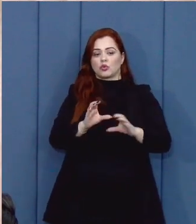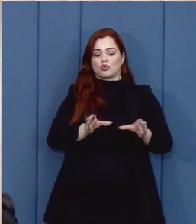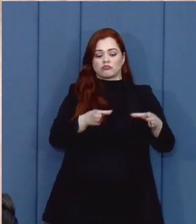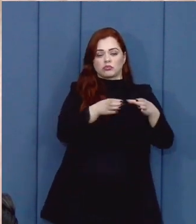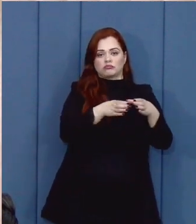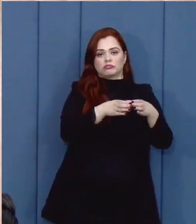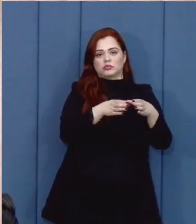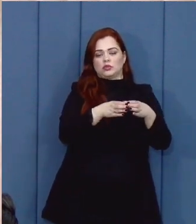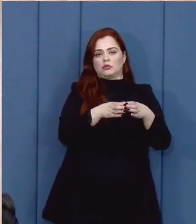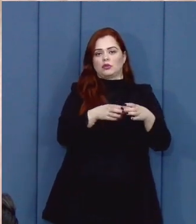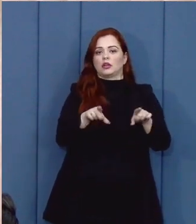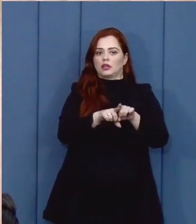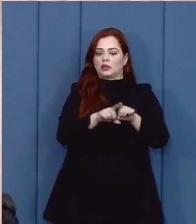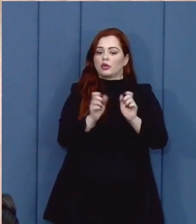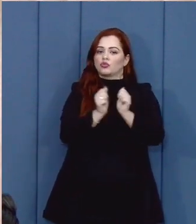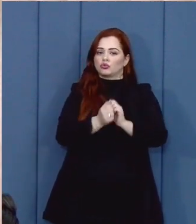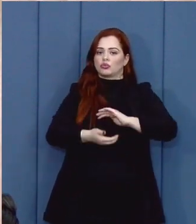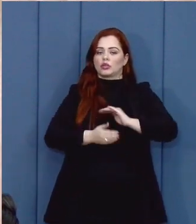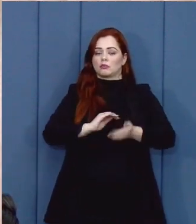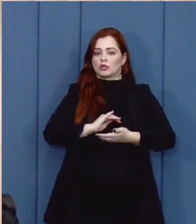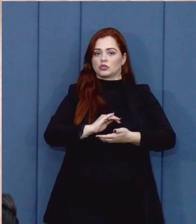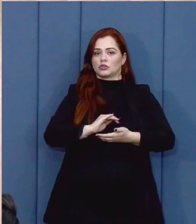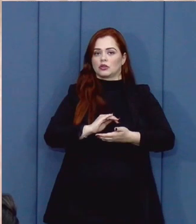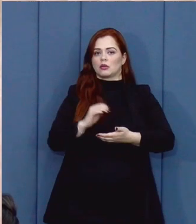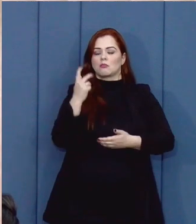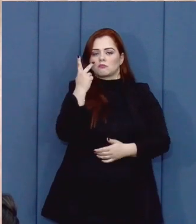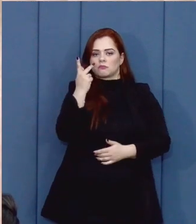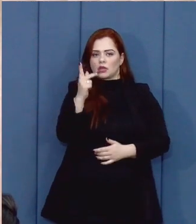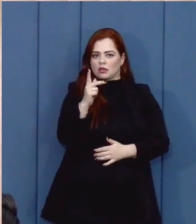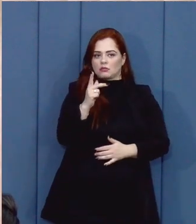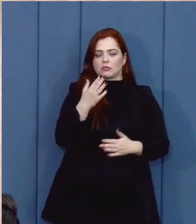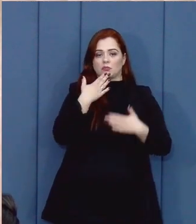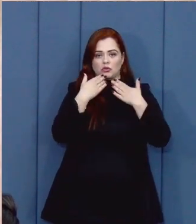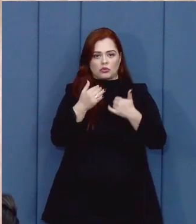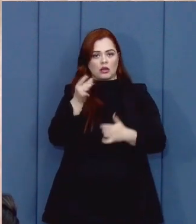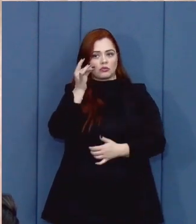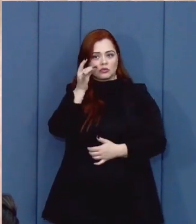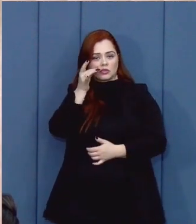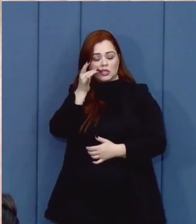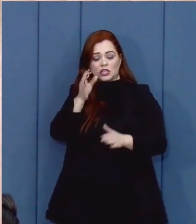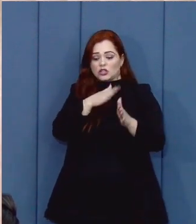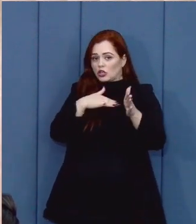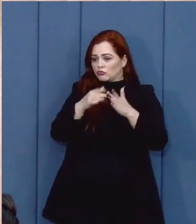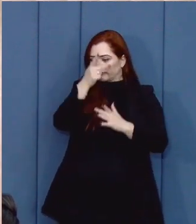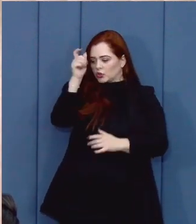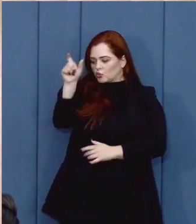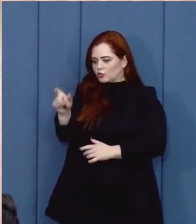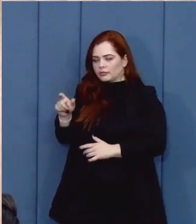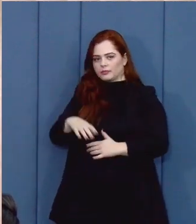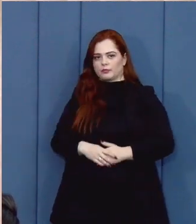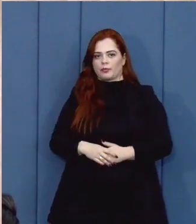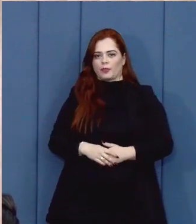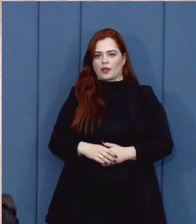com o Itamaraty, no sentido de acomodar os interesses de todos os atores.